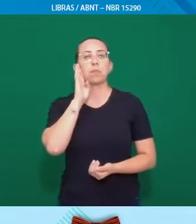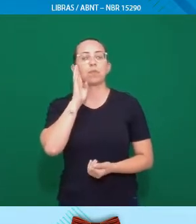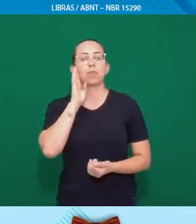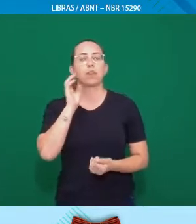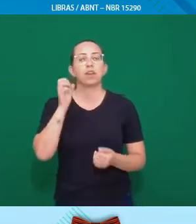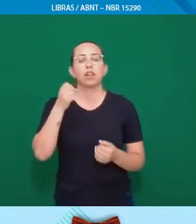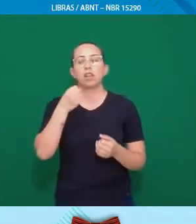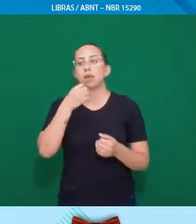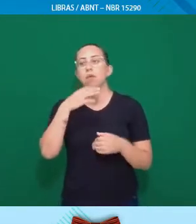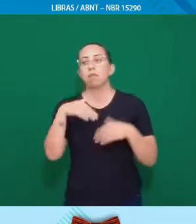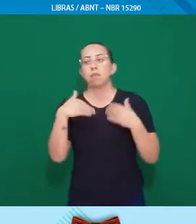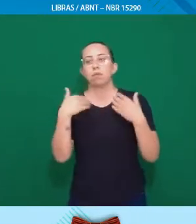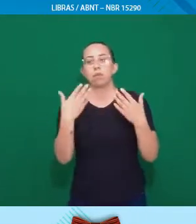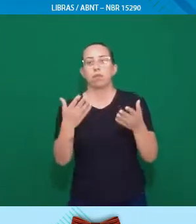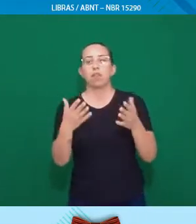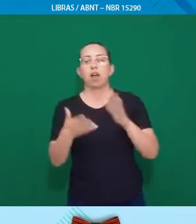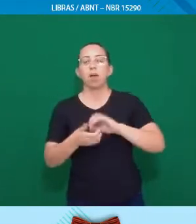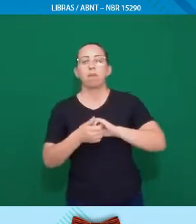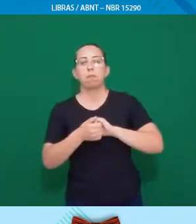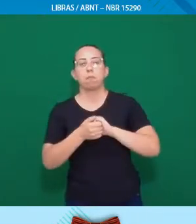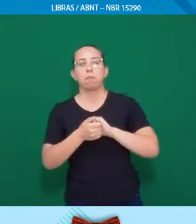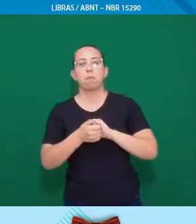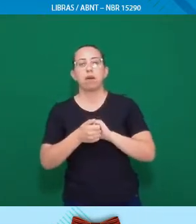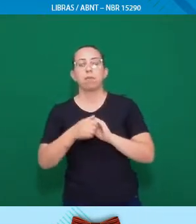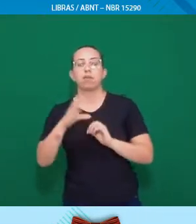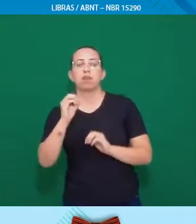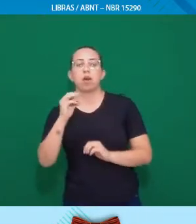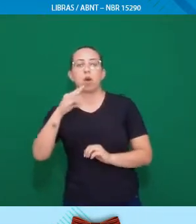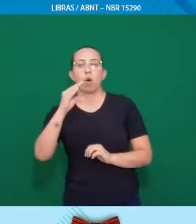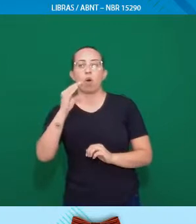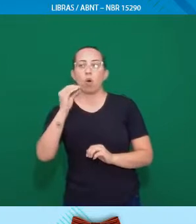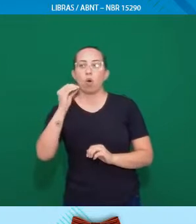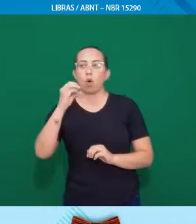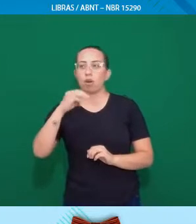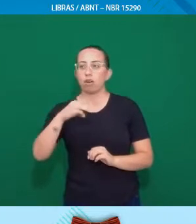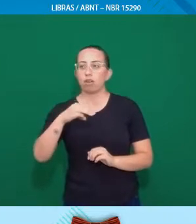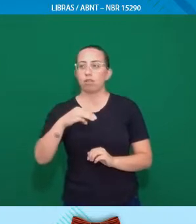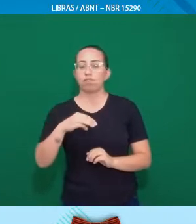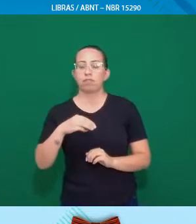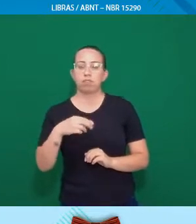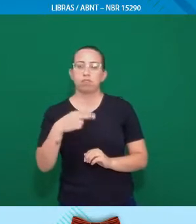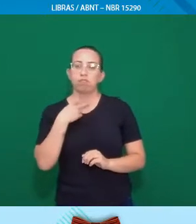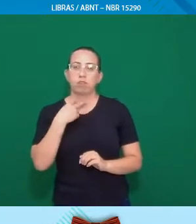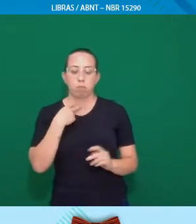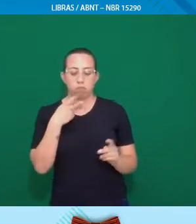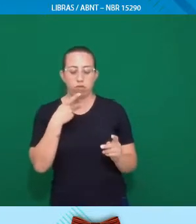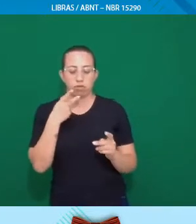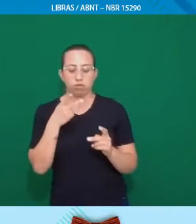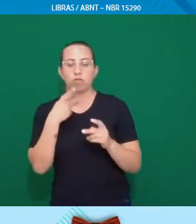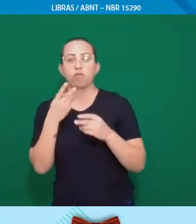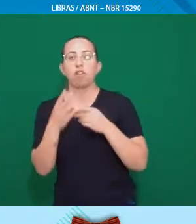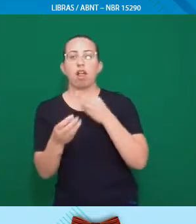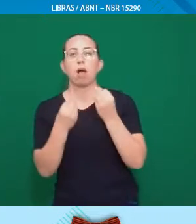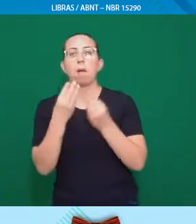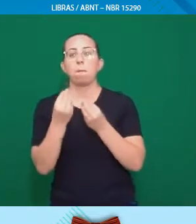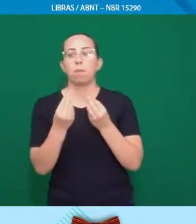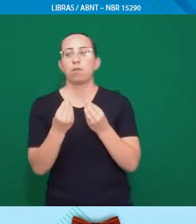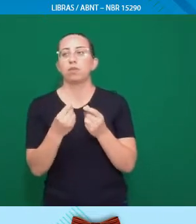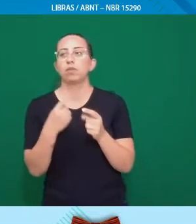acoplam e aos colaboradores enfim eu sou até suspeito em falar porque